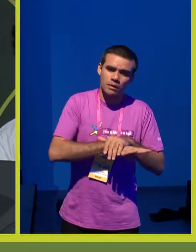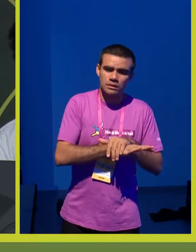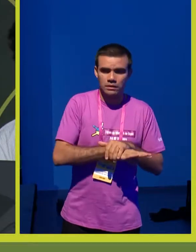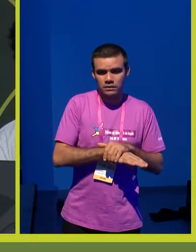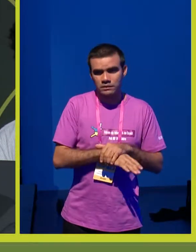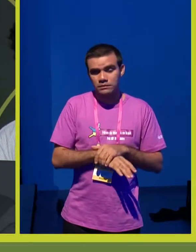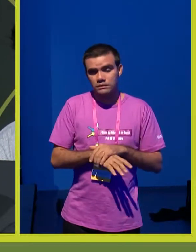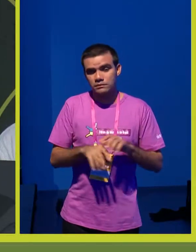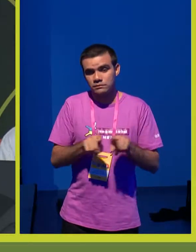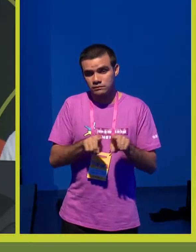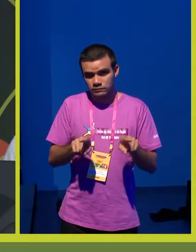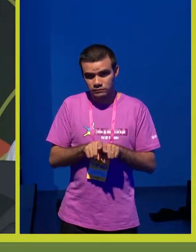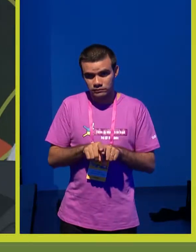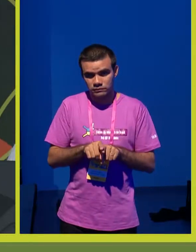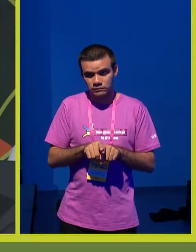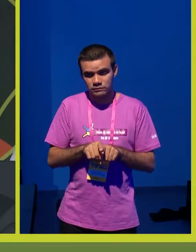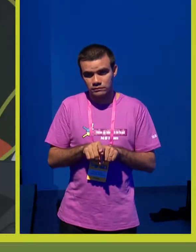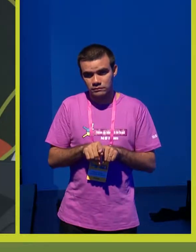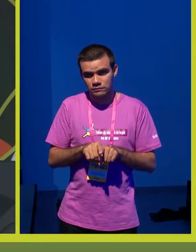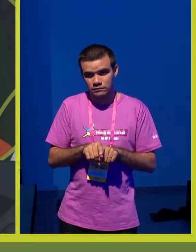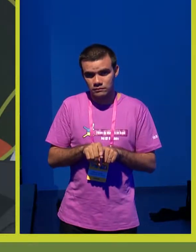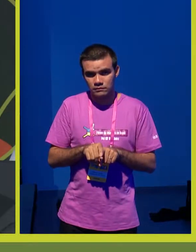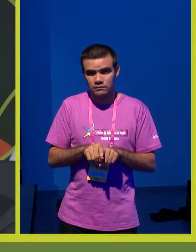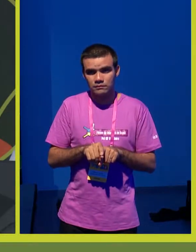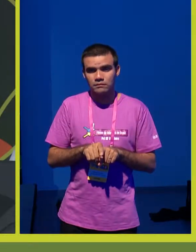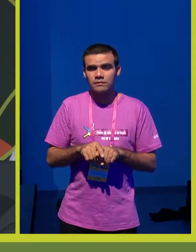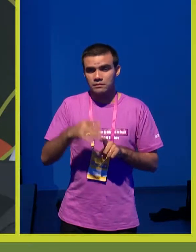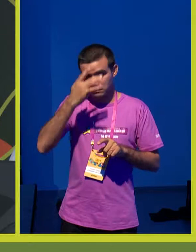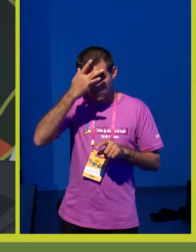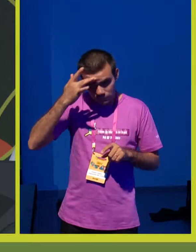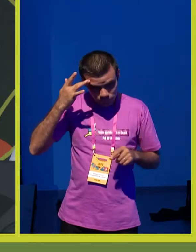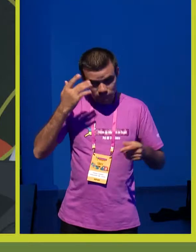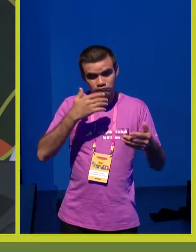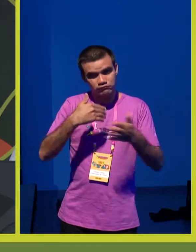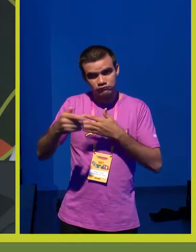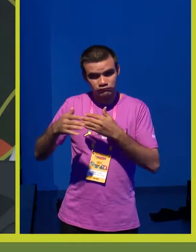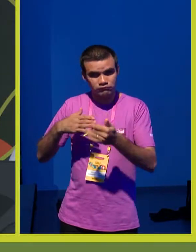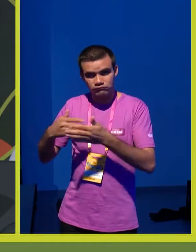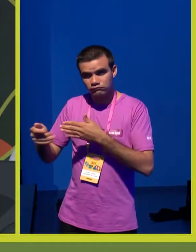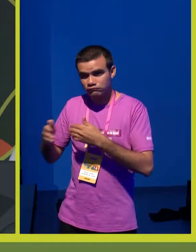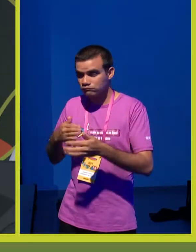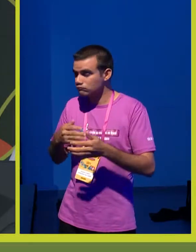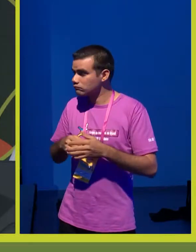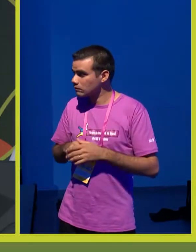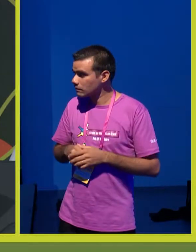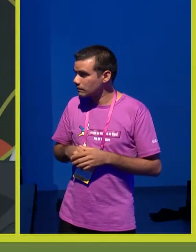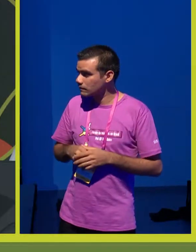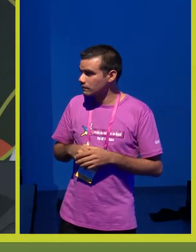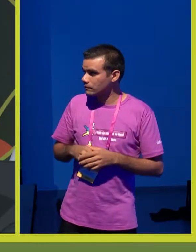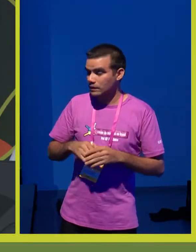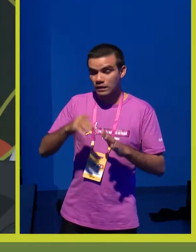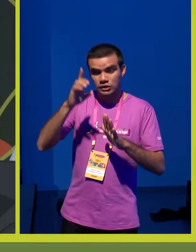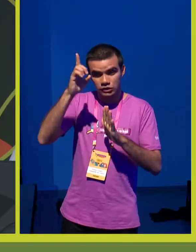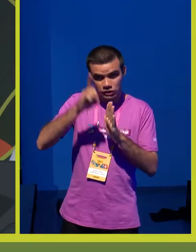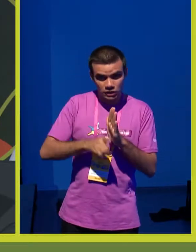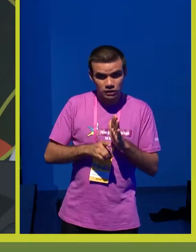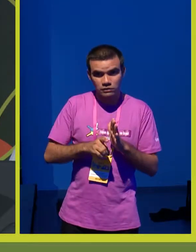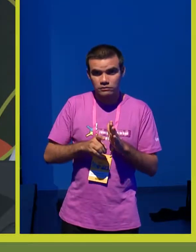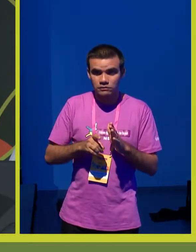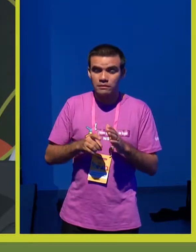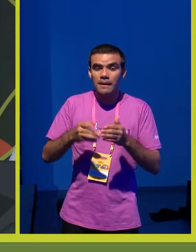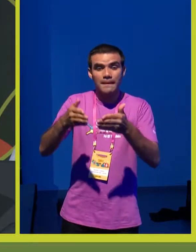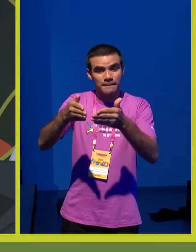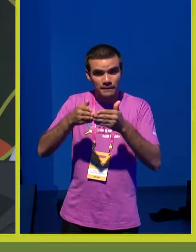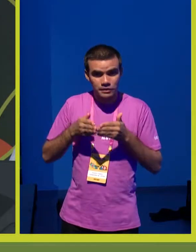e tornar qualquer cidadão dar ao cidadão o direito de solicitar